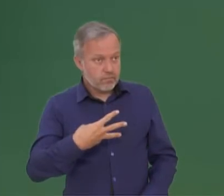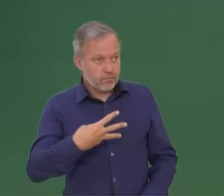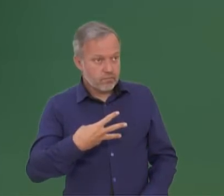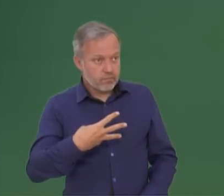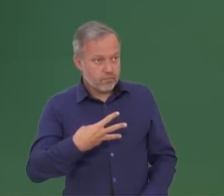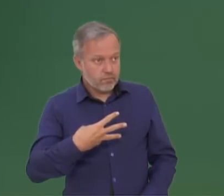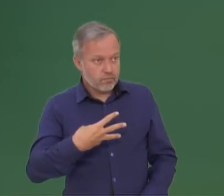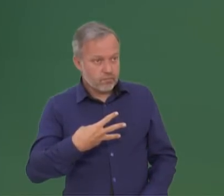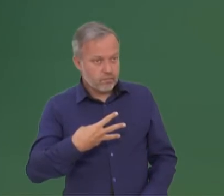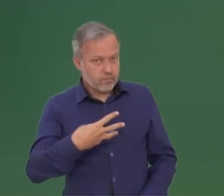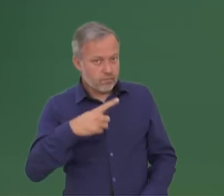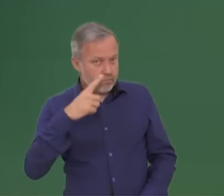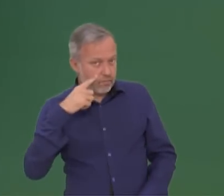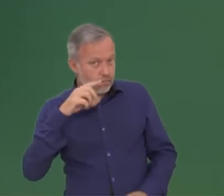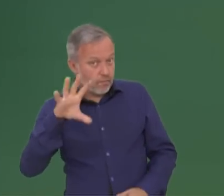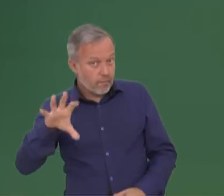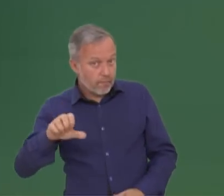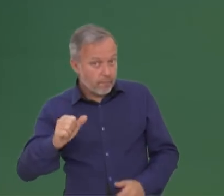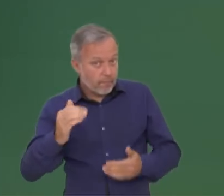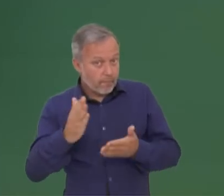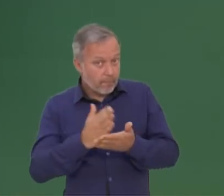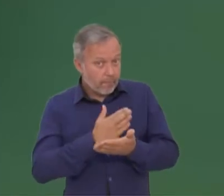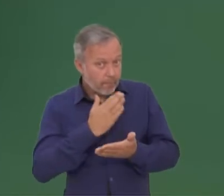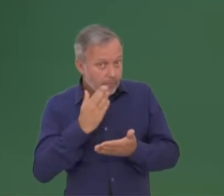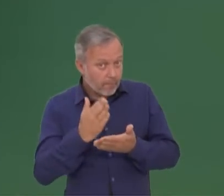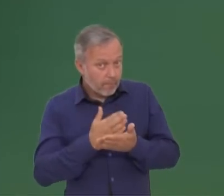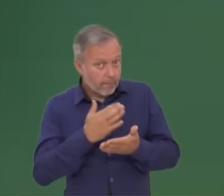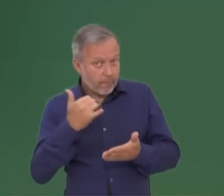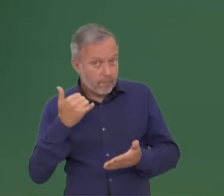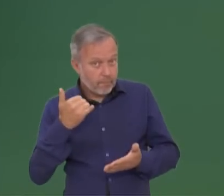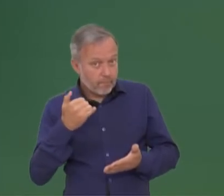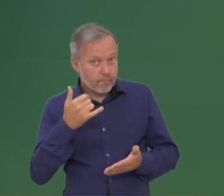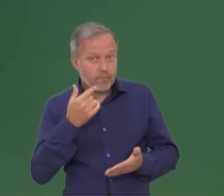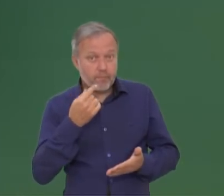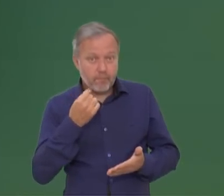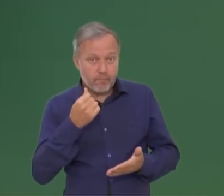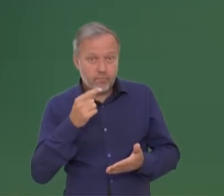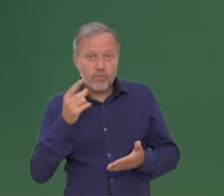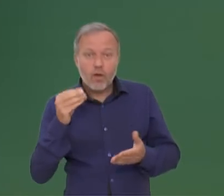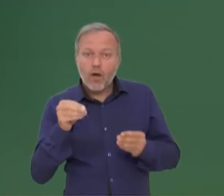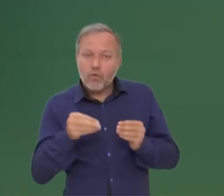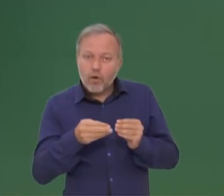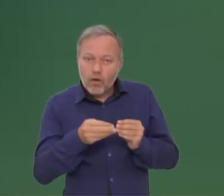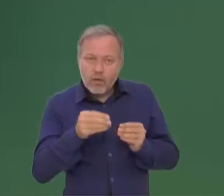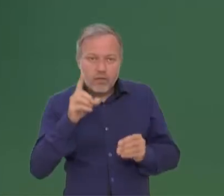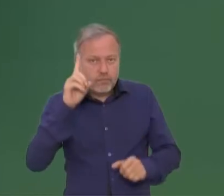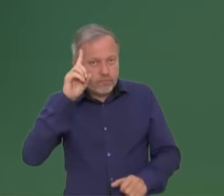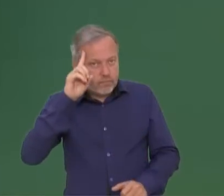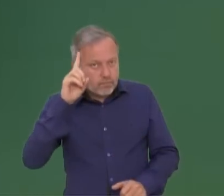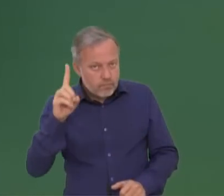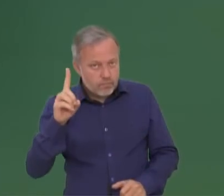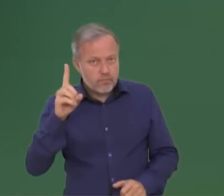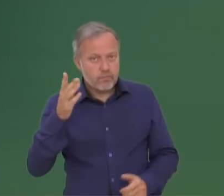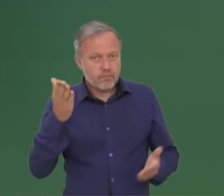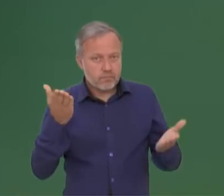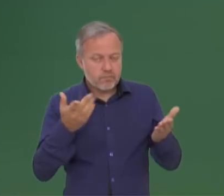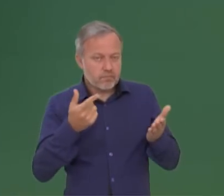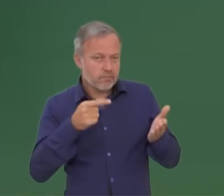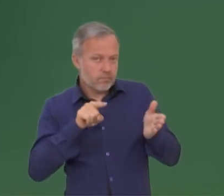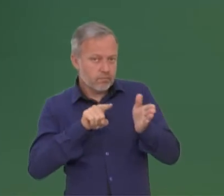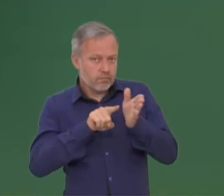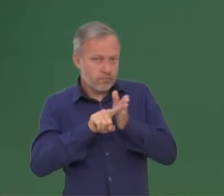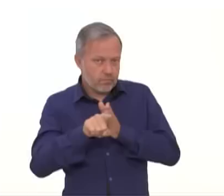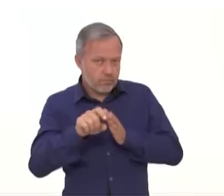hoje. Então, vai pegar o caderno, pega o penal, caneta, coloca a data de hoje, bem encaprichadinho, pergunta